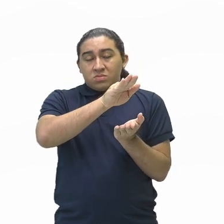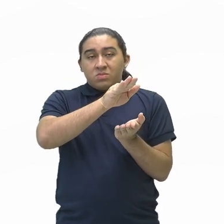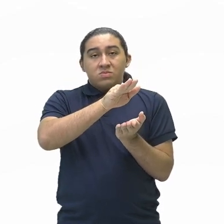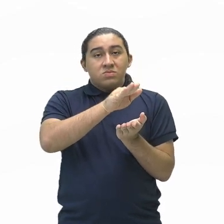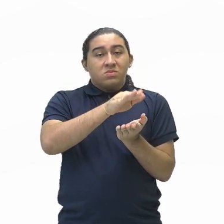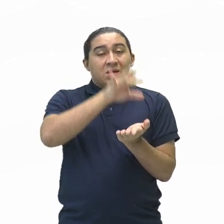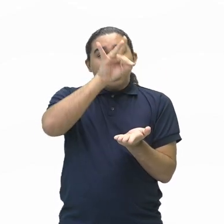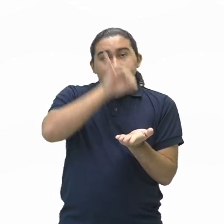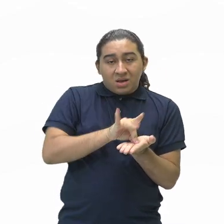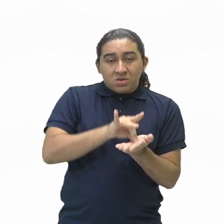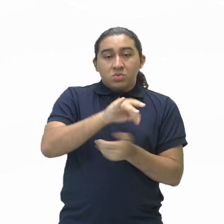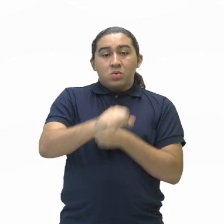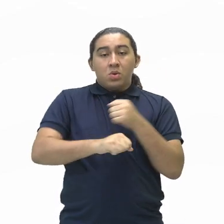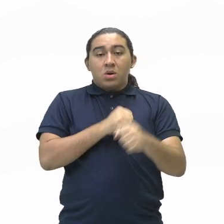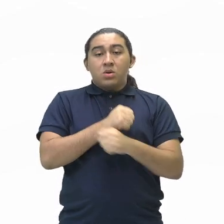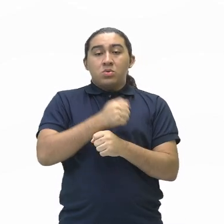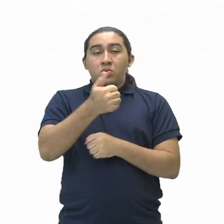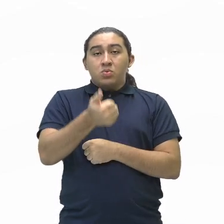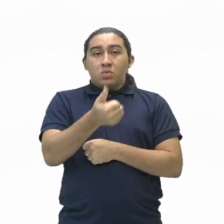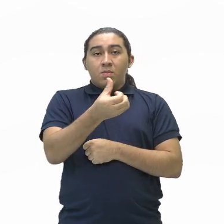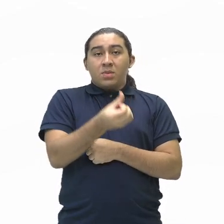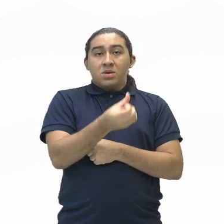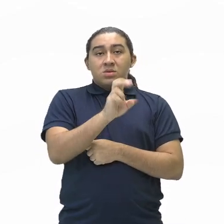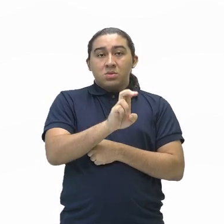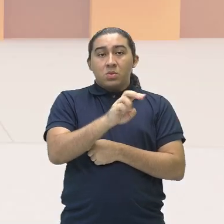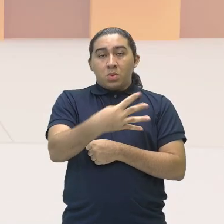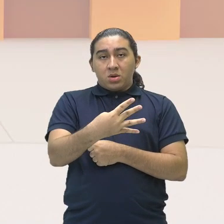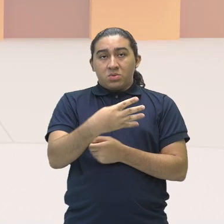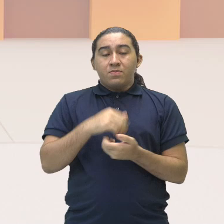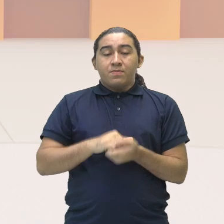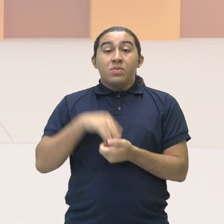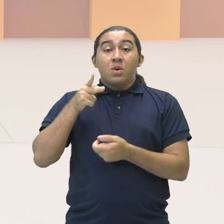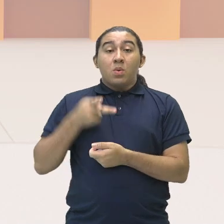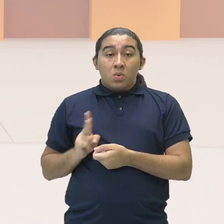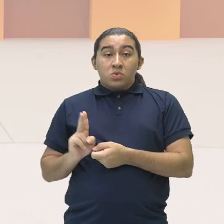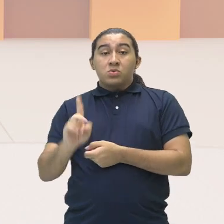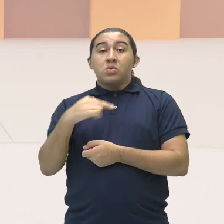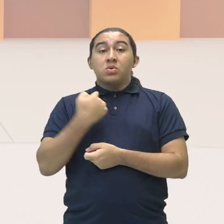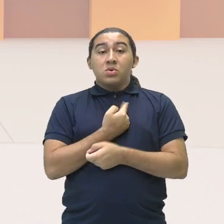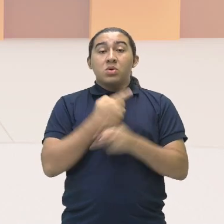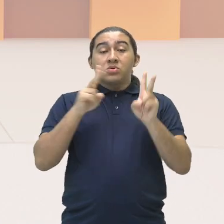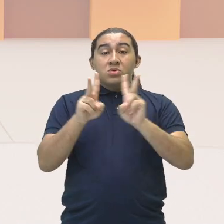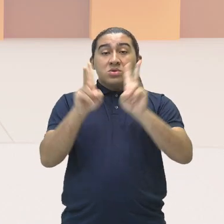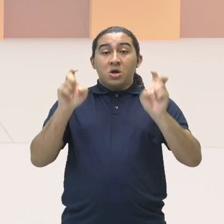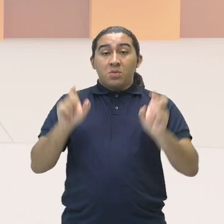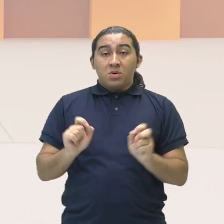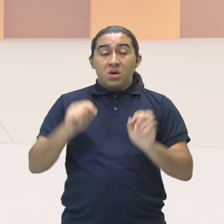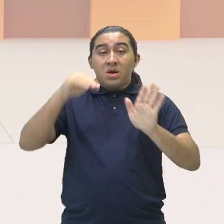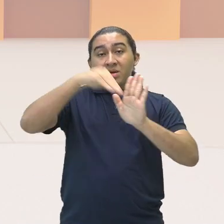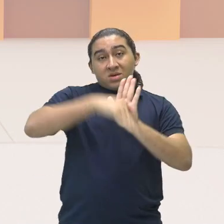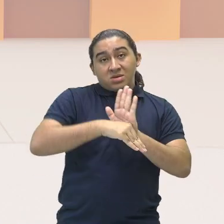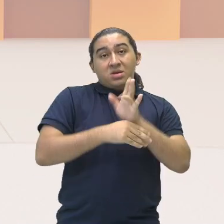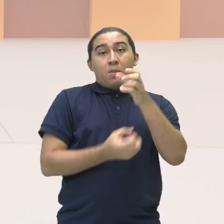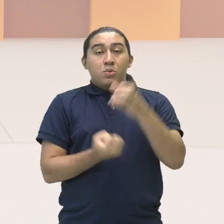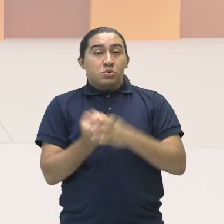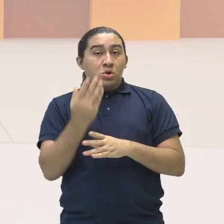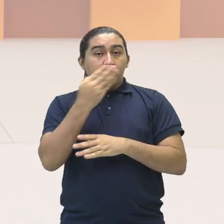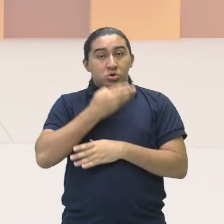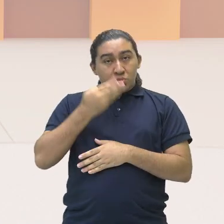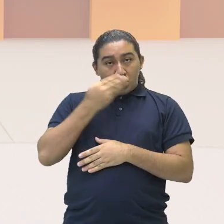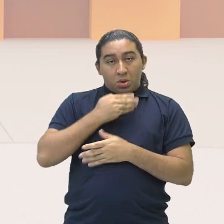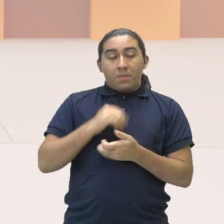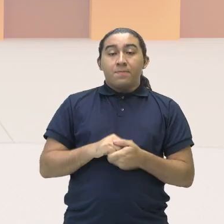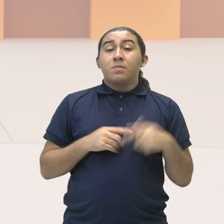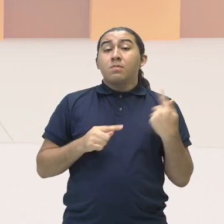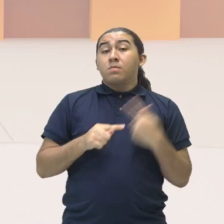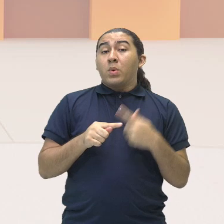de 1654. E aí a gente continua aqui falando sobre a crise na produção açucareira,